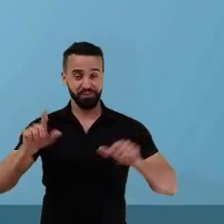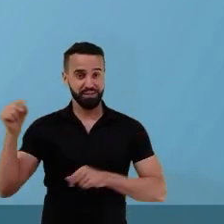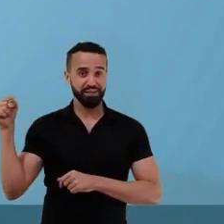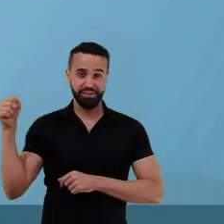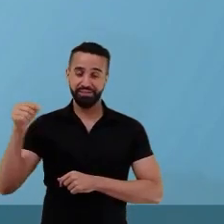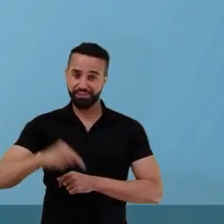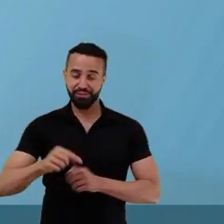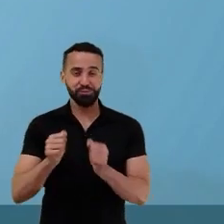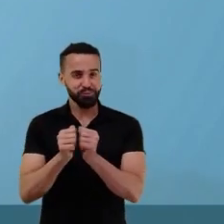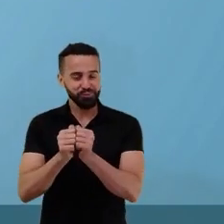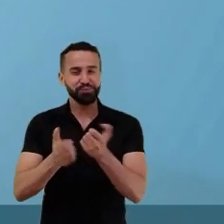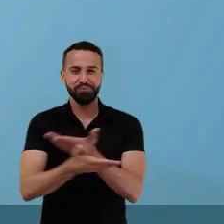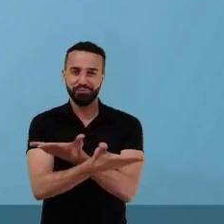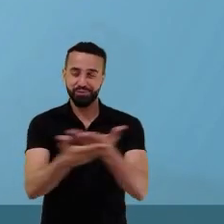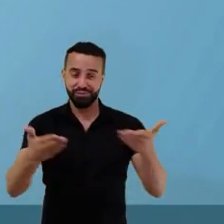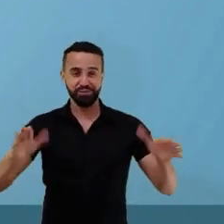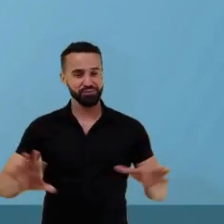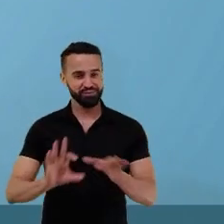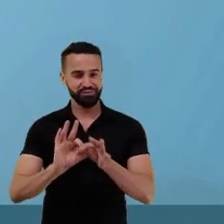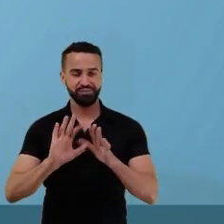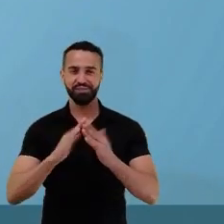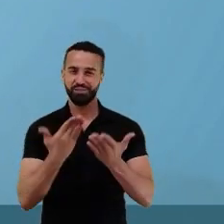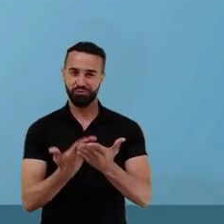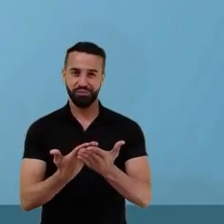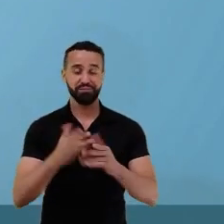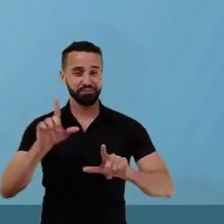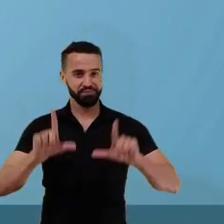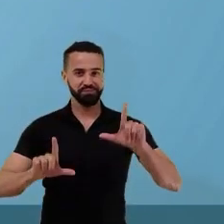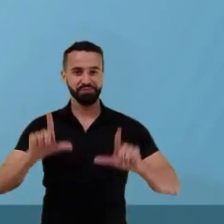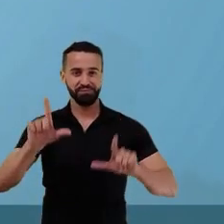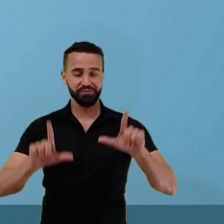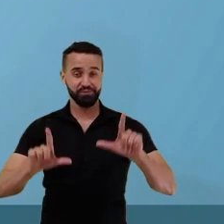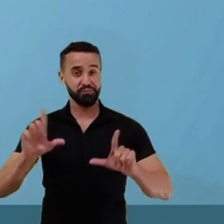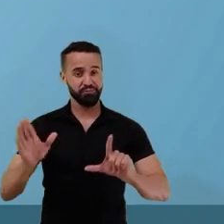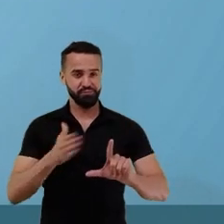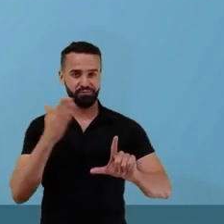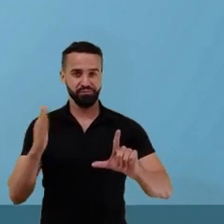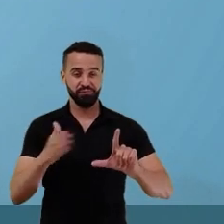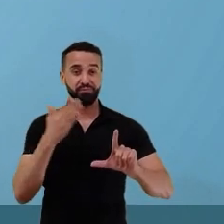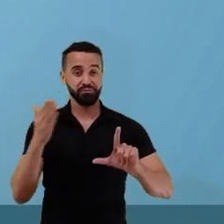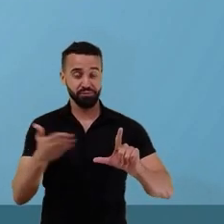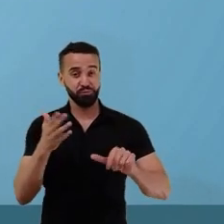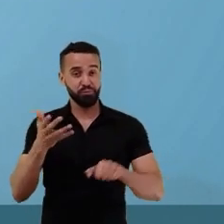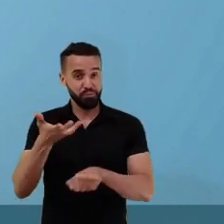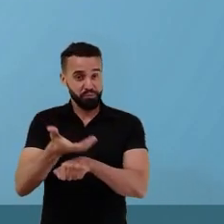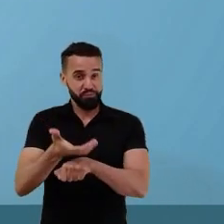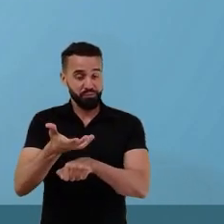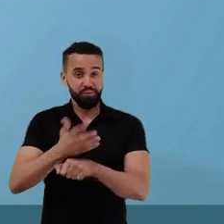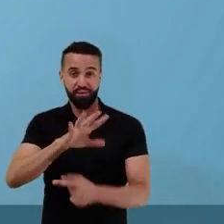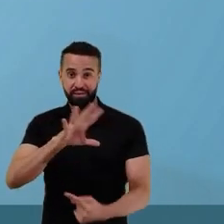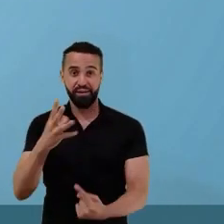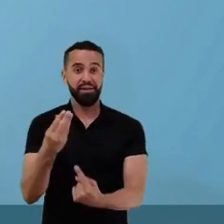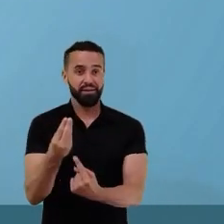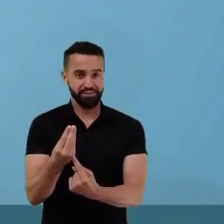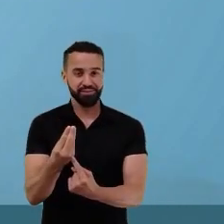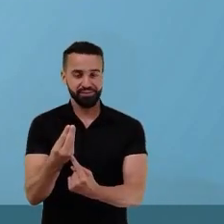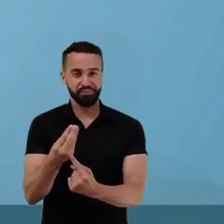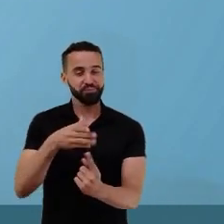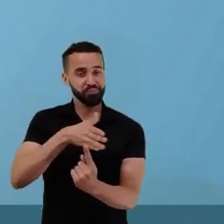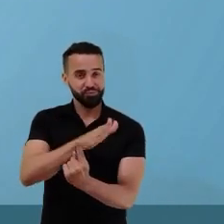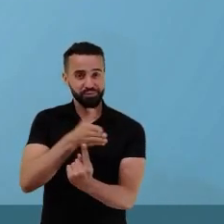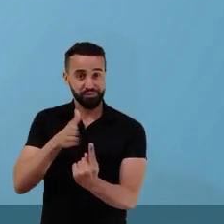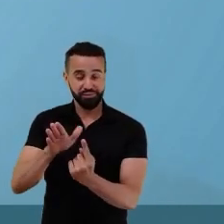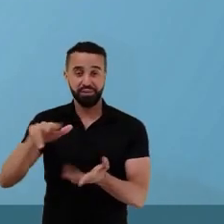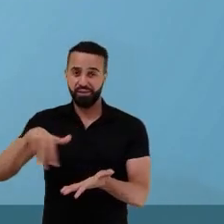Estarei aqui com vocês no Conexão Escola TV, nas videoaulas do componente Arte, nas